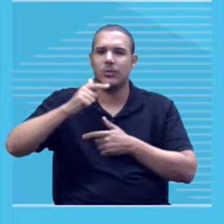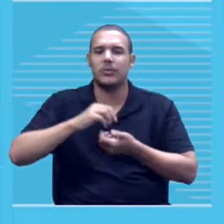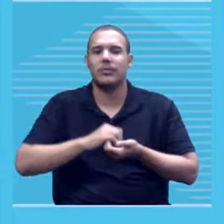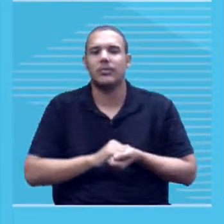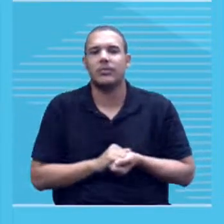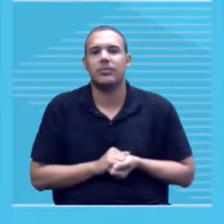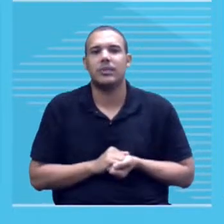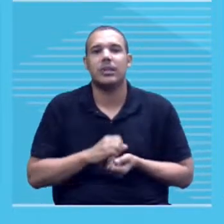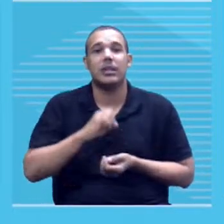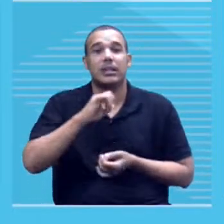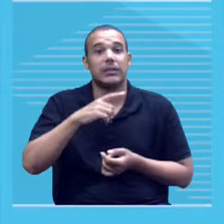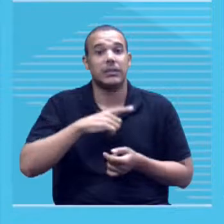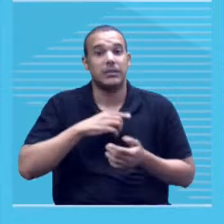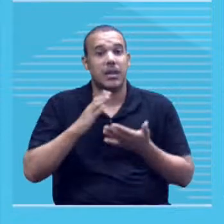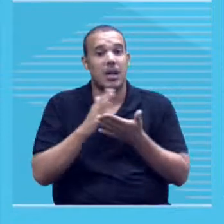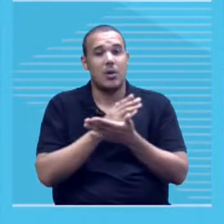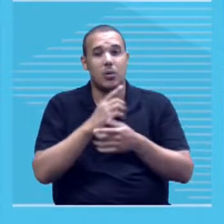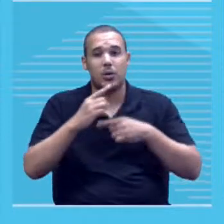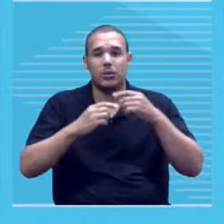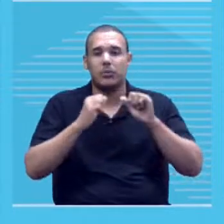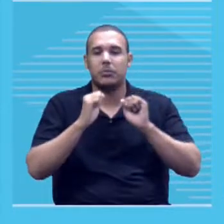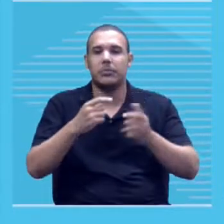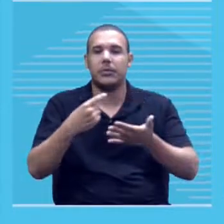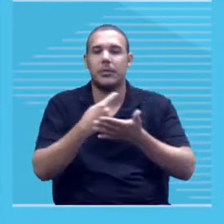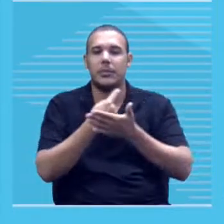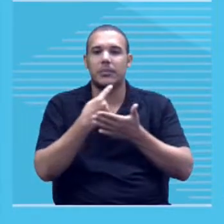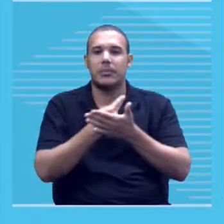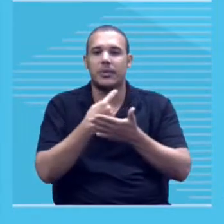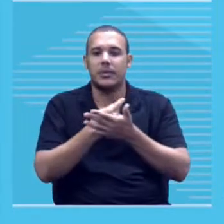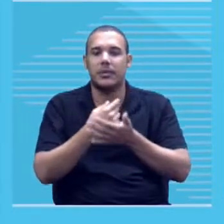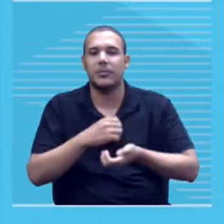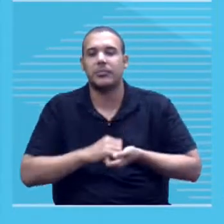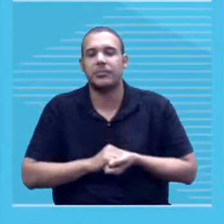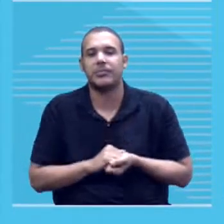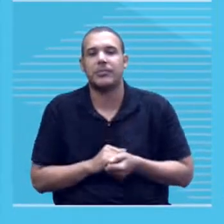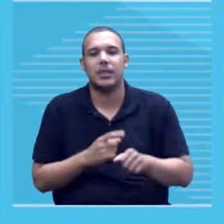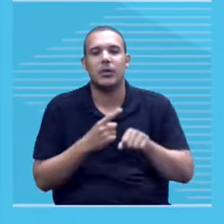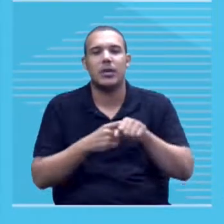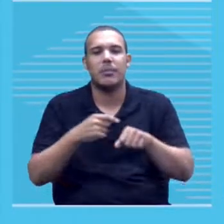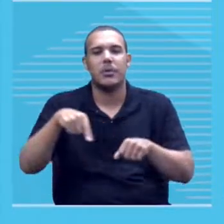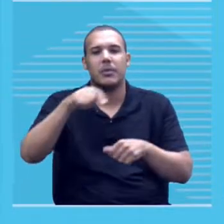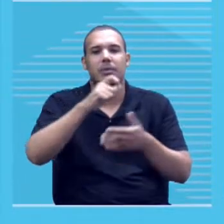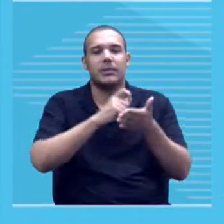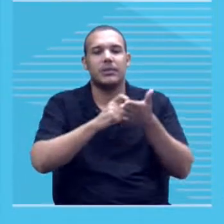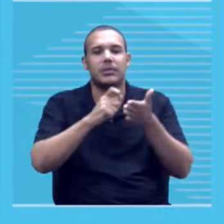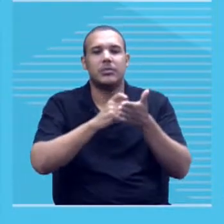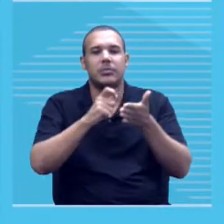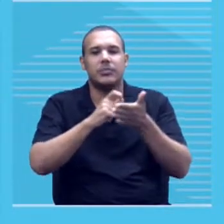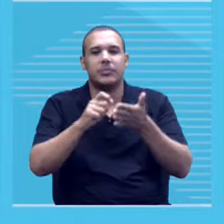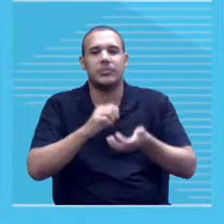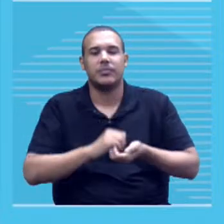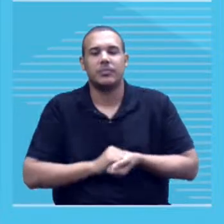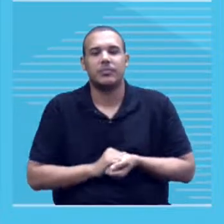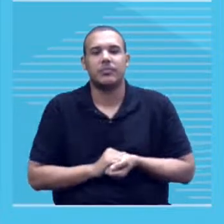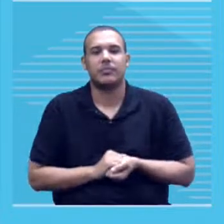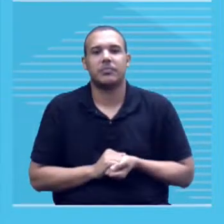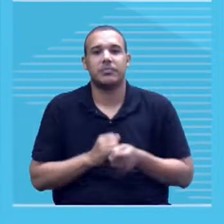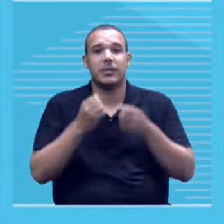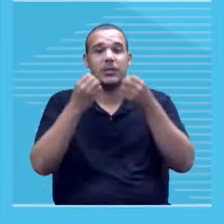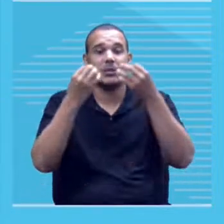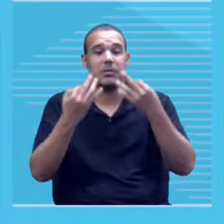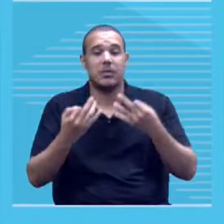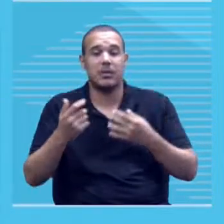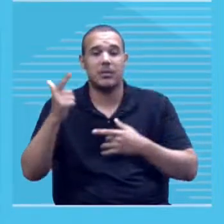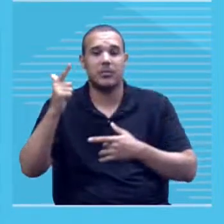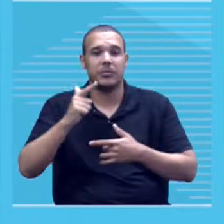Claro, se vocês tiverem dúvida, pode ficar à vontade para perguntar. Deixando mais um tempinho para quem vai copiar, né? Fala o seguinte. O chuveiro elétrico tem uma potência